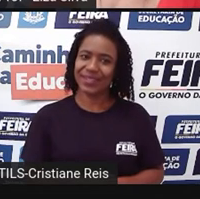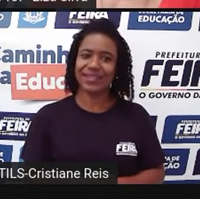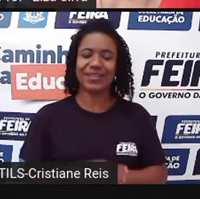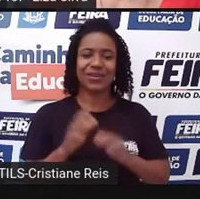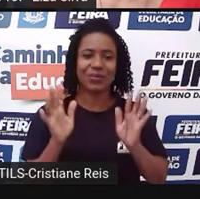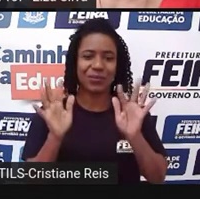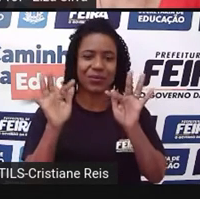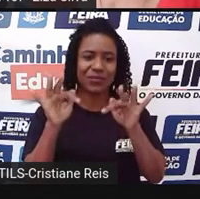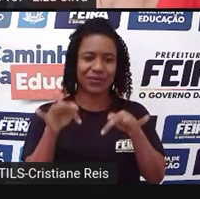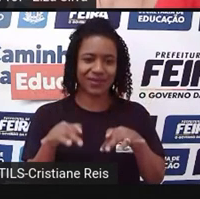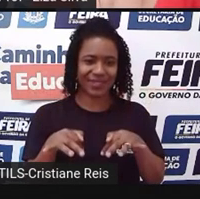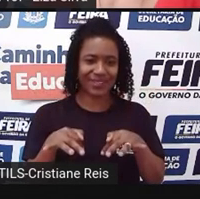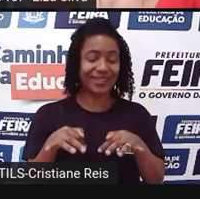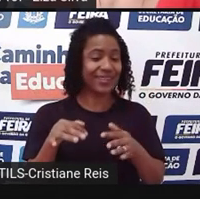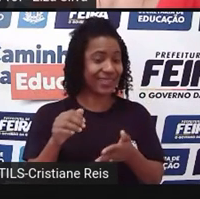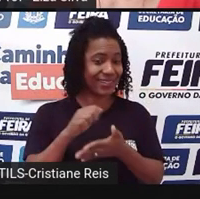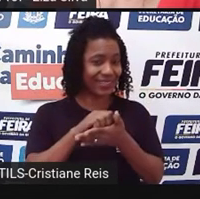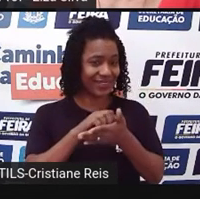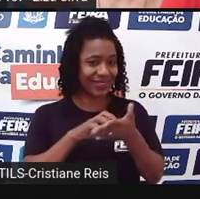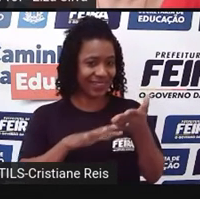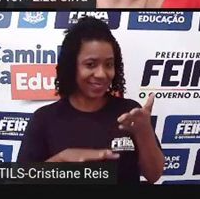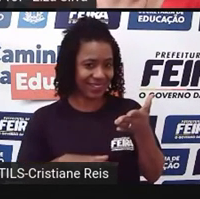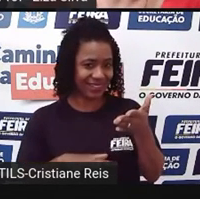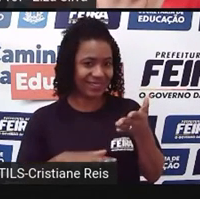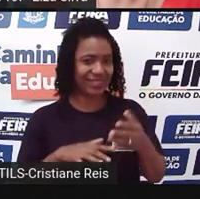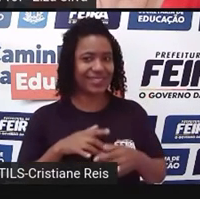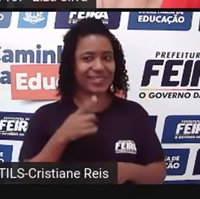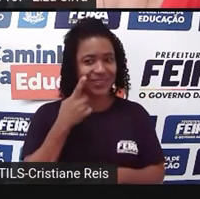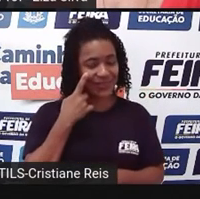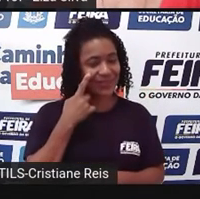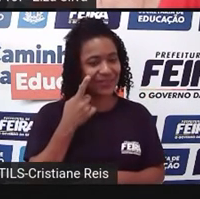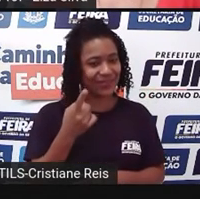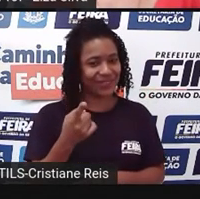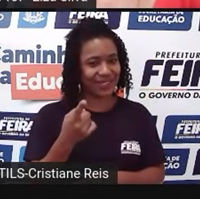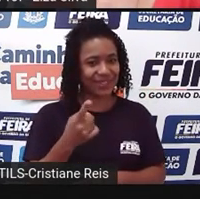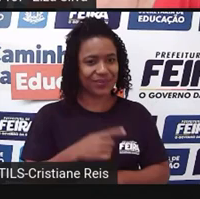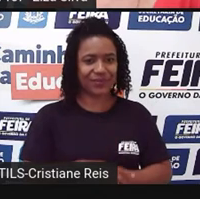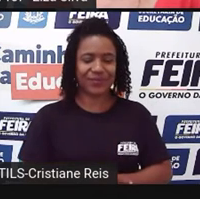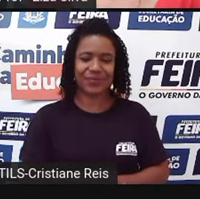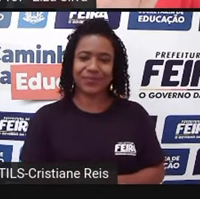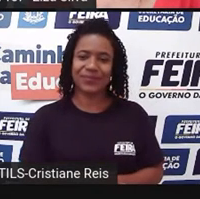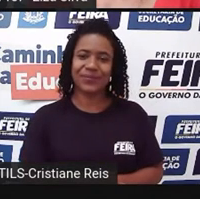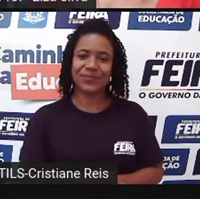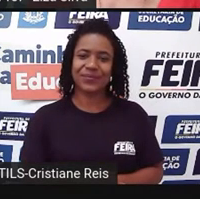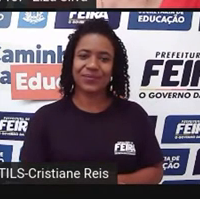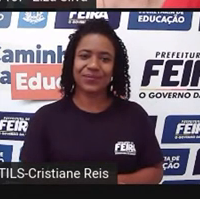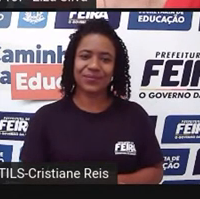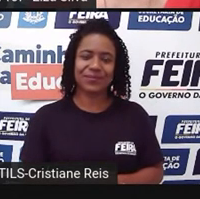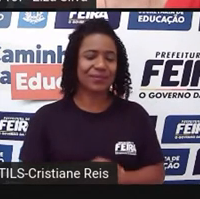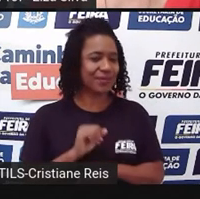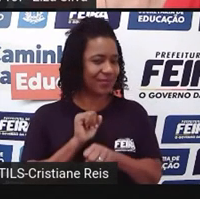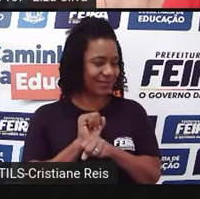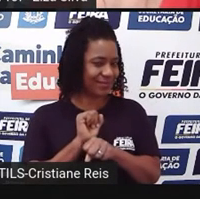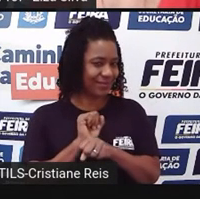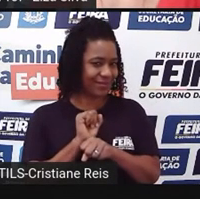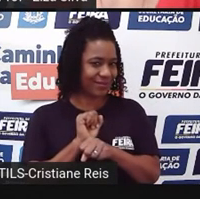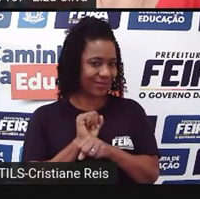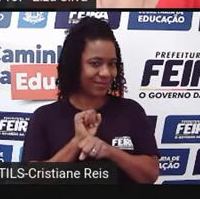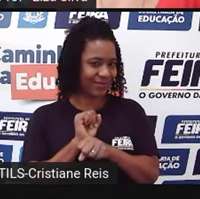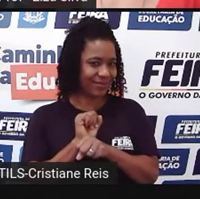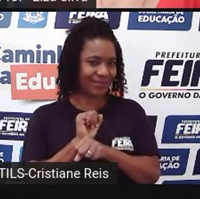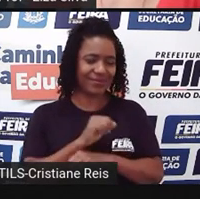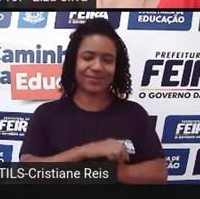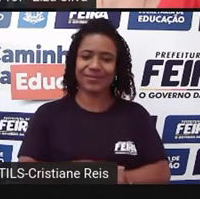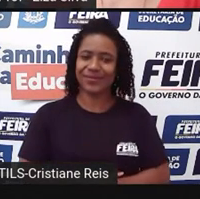concluir a nossa time Line a internet né world wide web Just a moment please